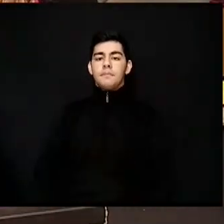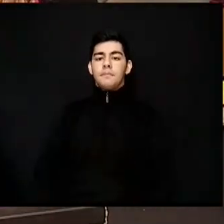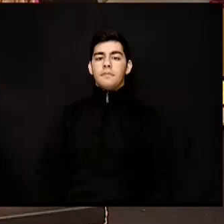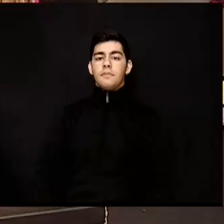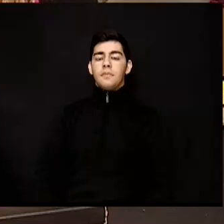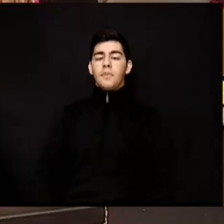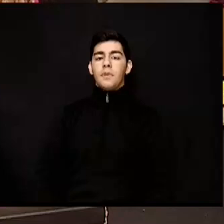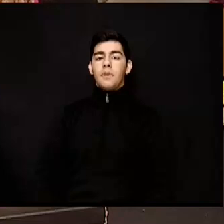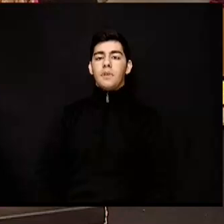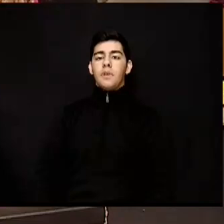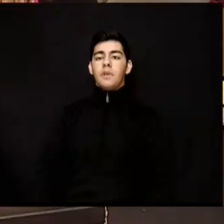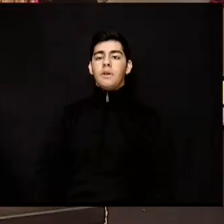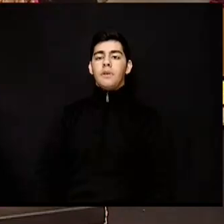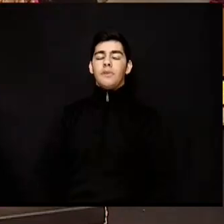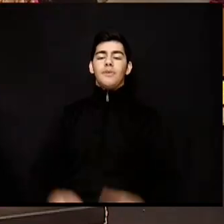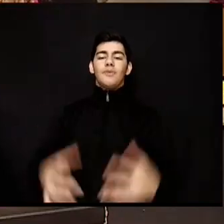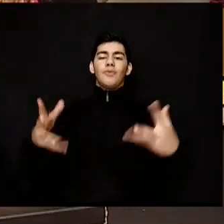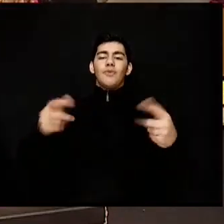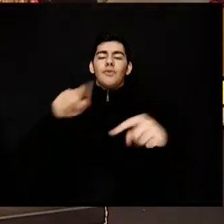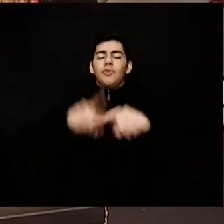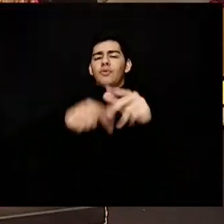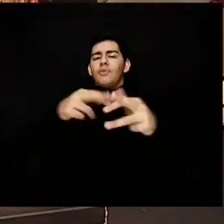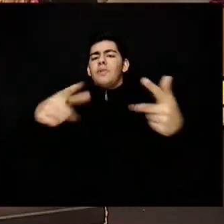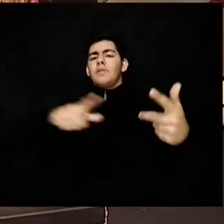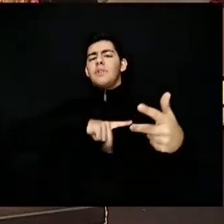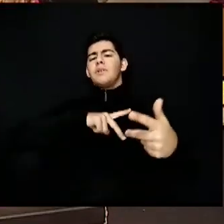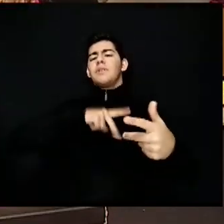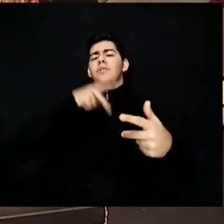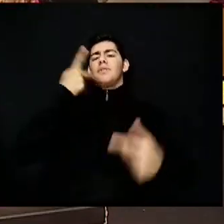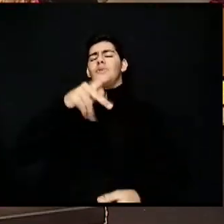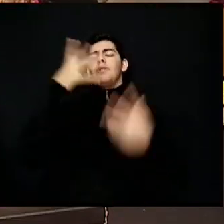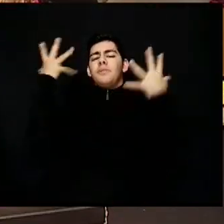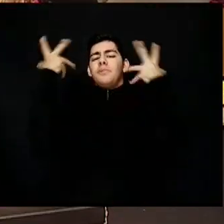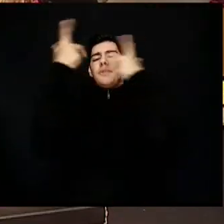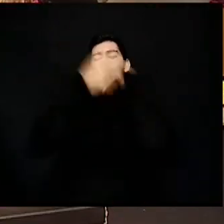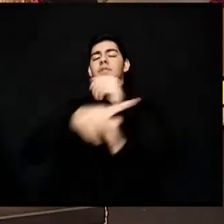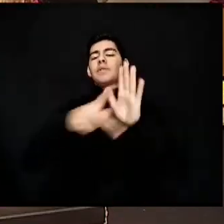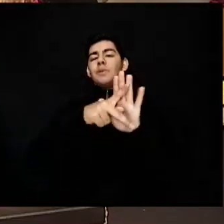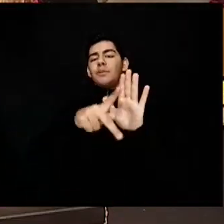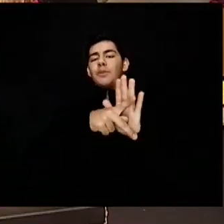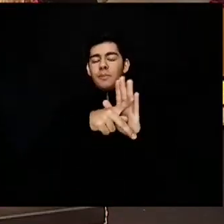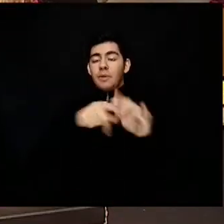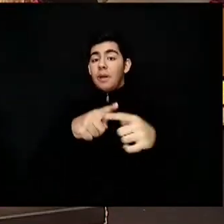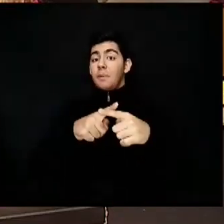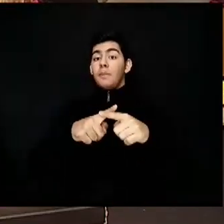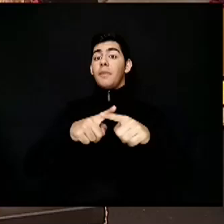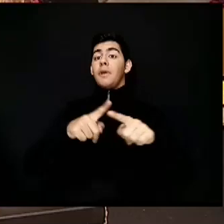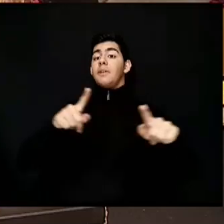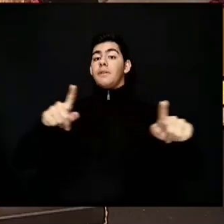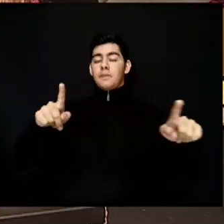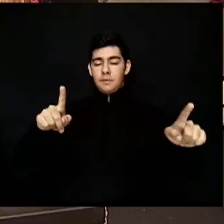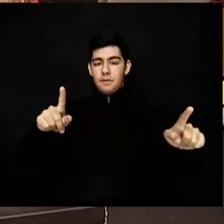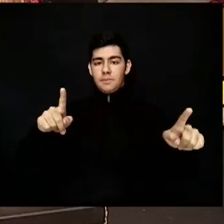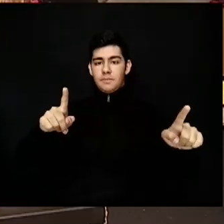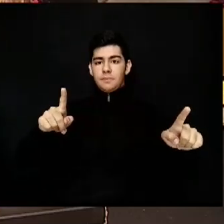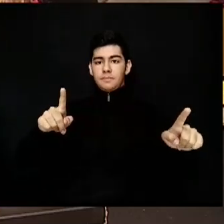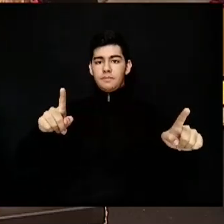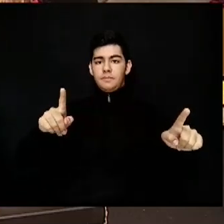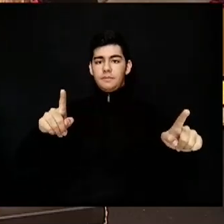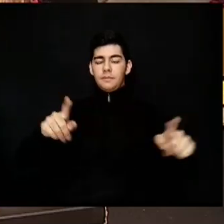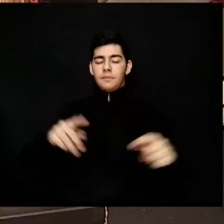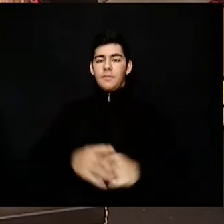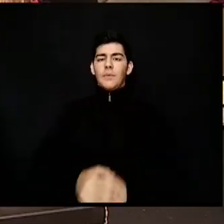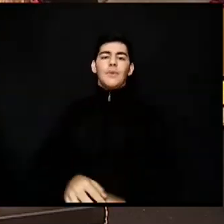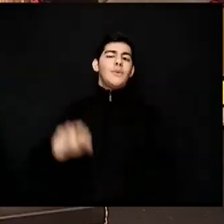mas a gente sabe que aquilo que chega mais, aquilo que ocupa as vitrines,